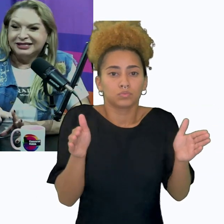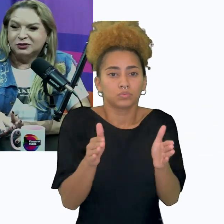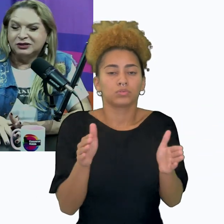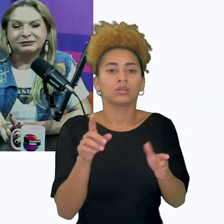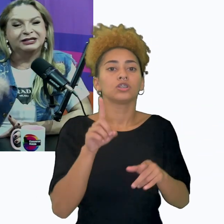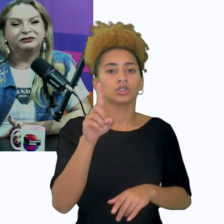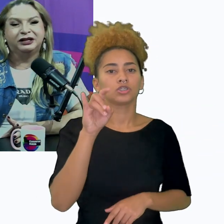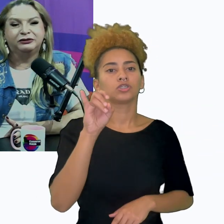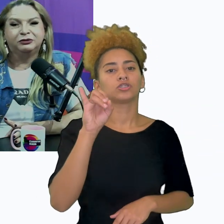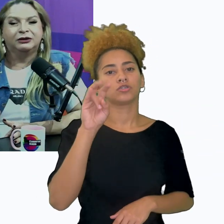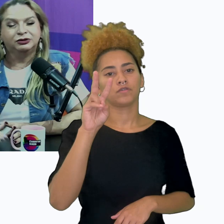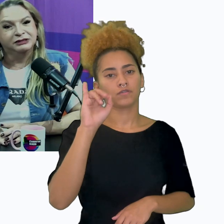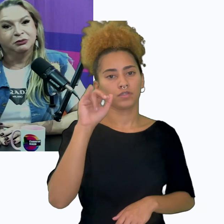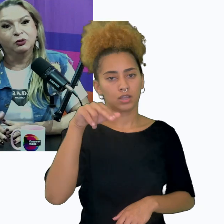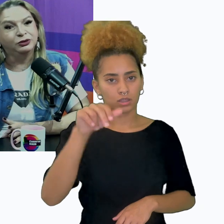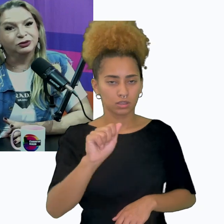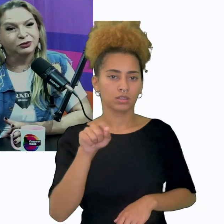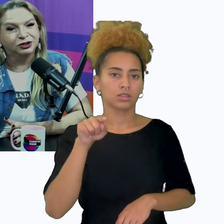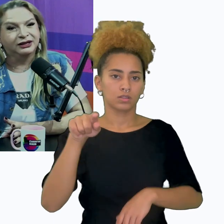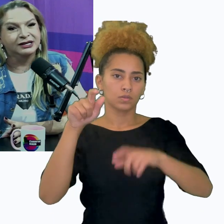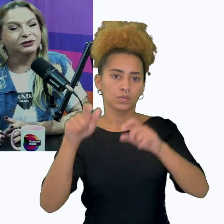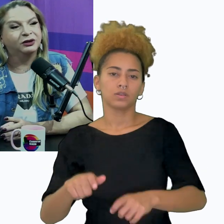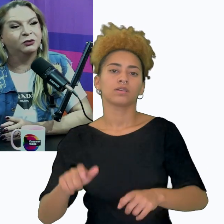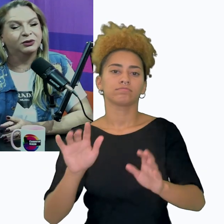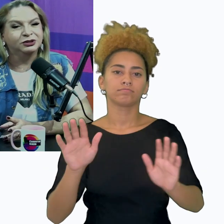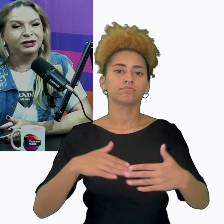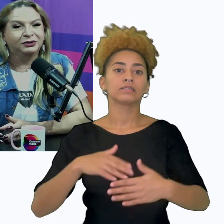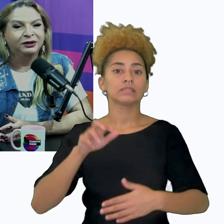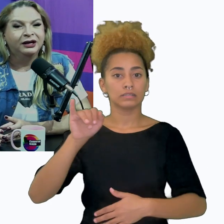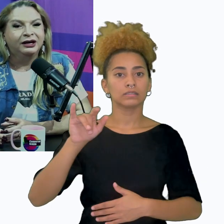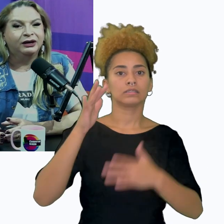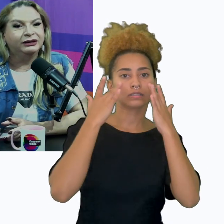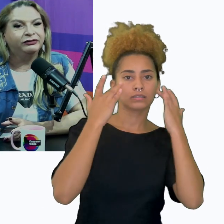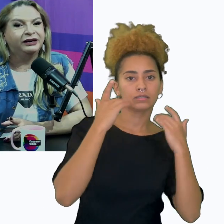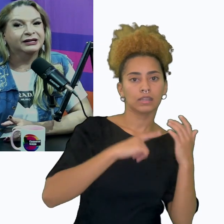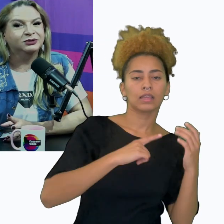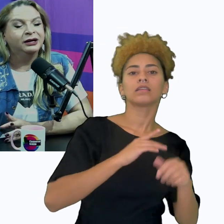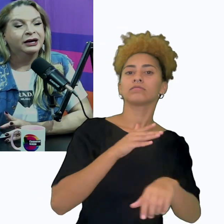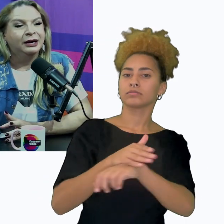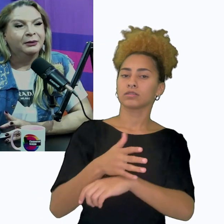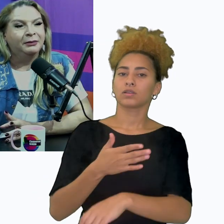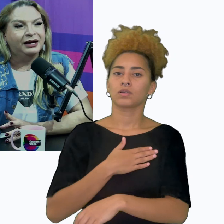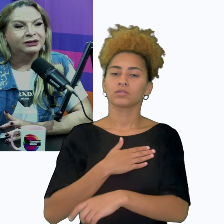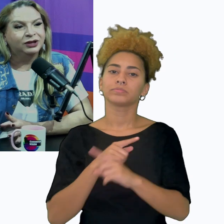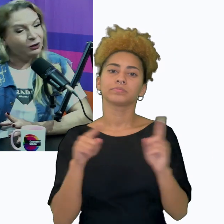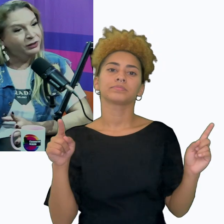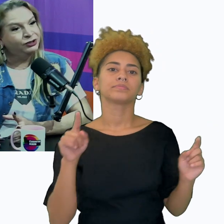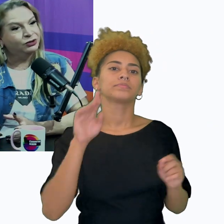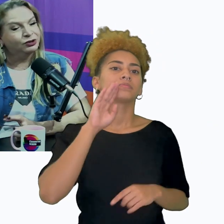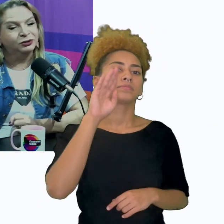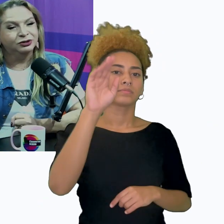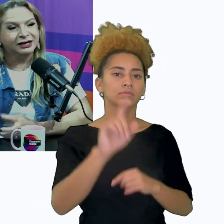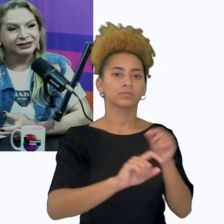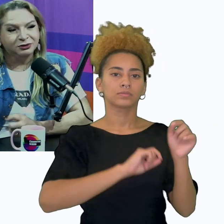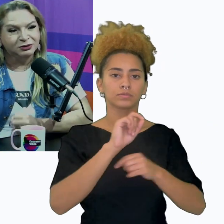fazer as coisas. Mas na Divine foi um lugar onde eu fiz muitos shows teatrais. Quando eu tenho alguma coisa em teatro, eu ainda faço. Mas geralmente eu